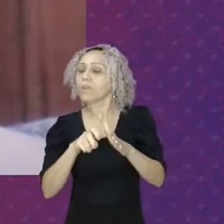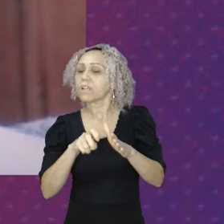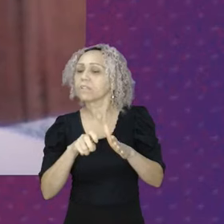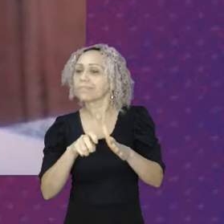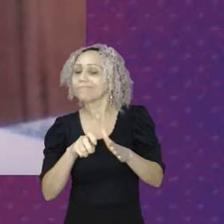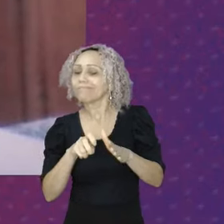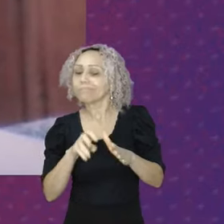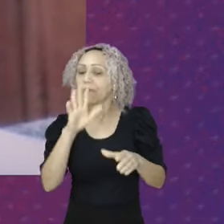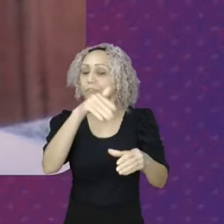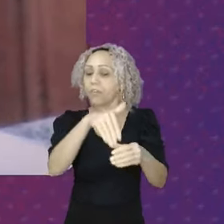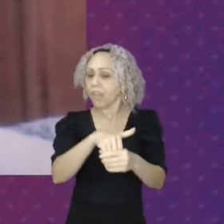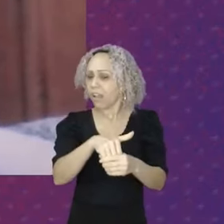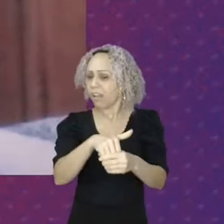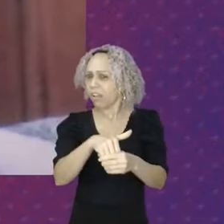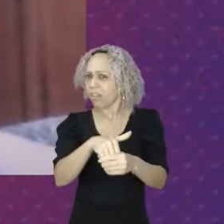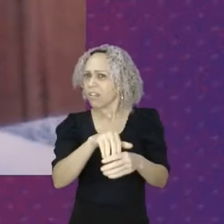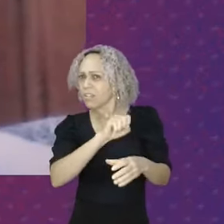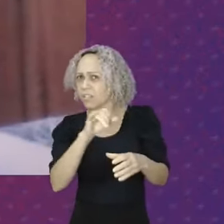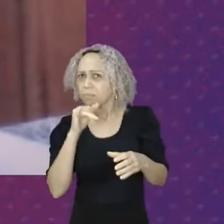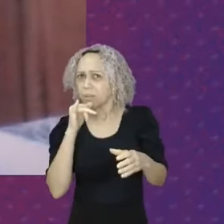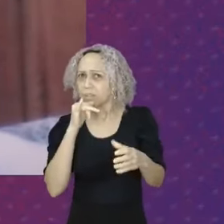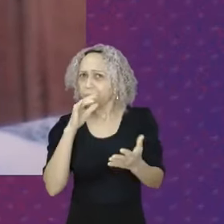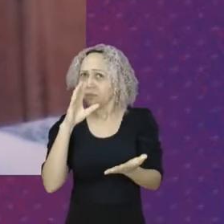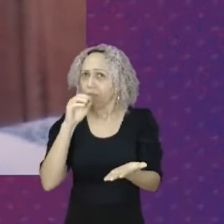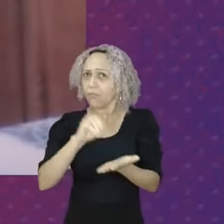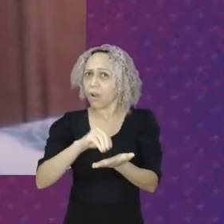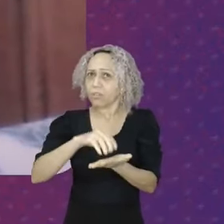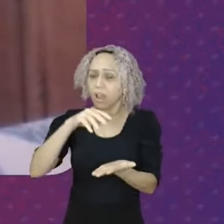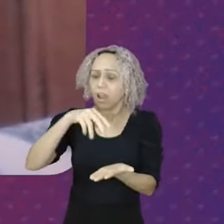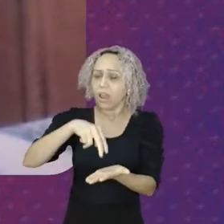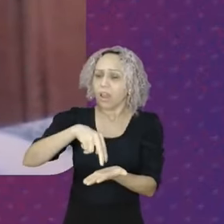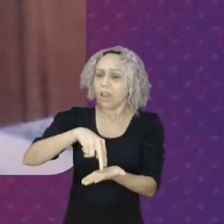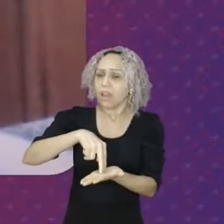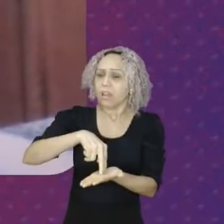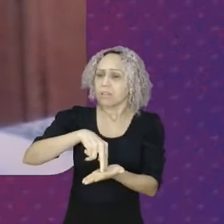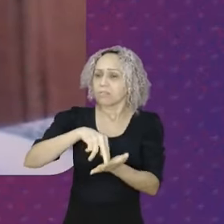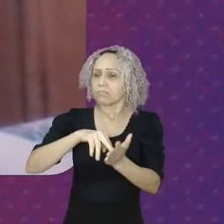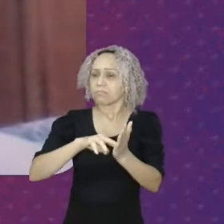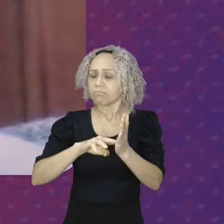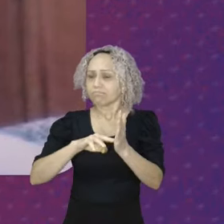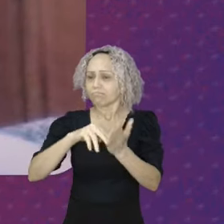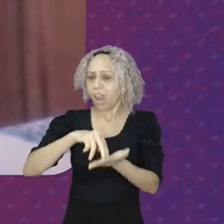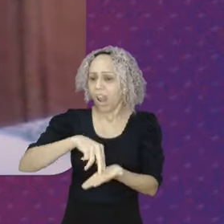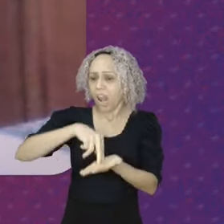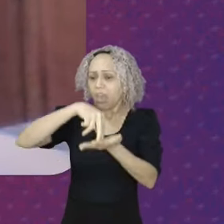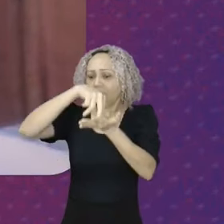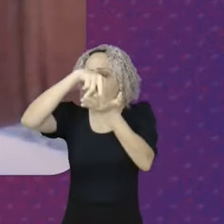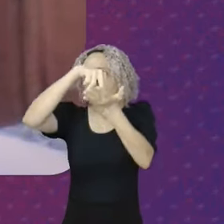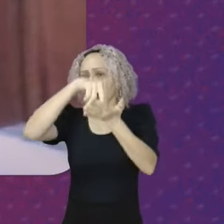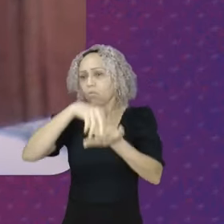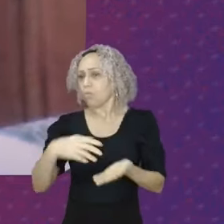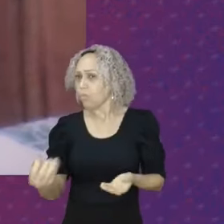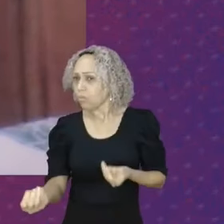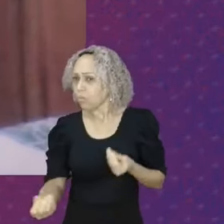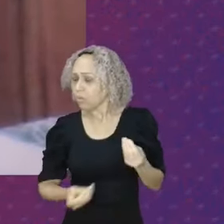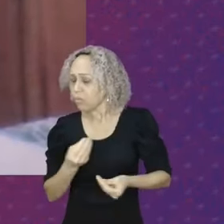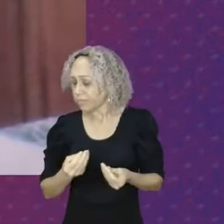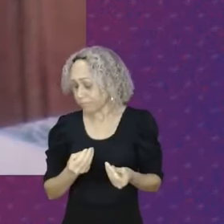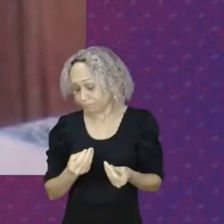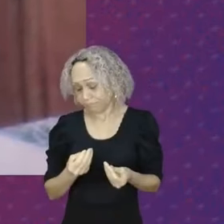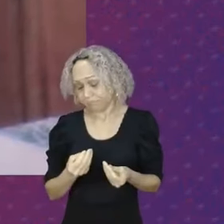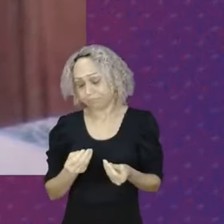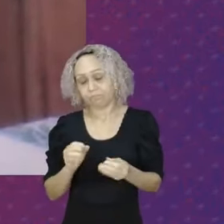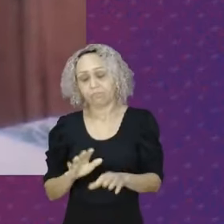cercear o meu direito de votar por causa de uma barreira física também dur em 2002 2003 né